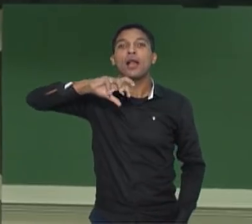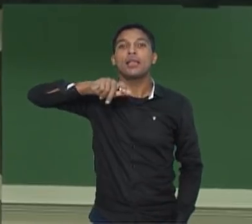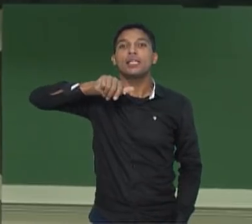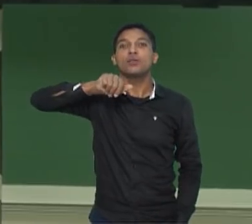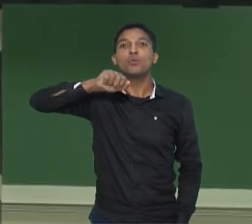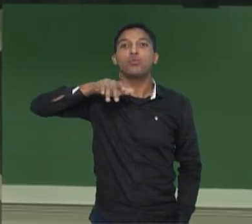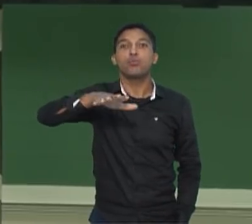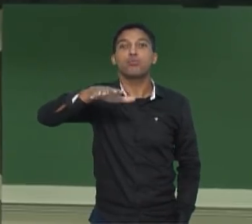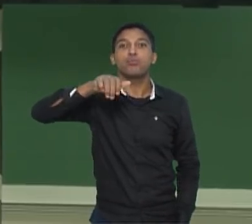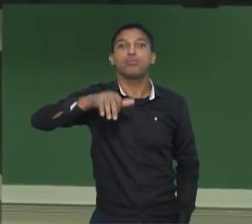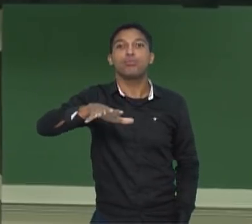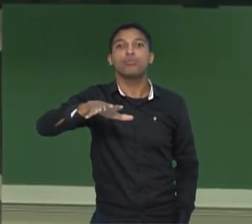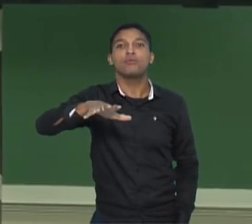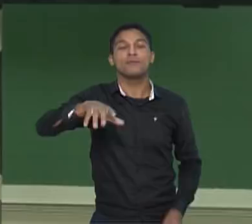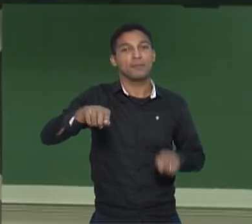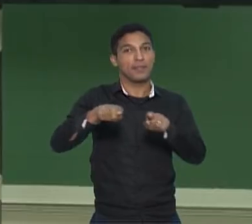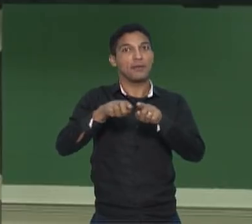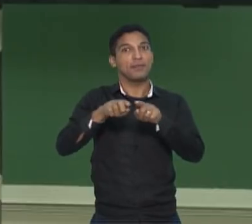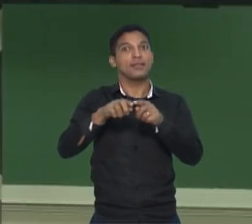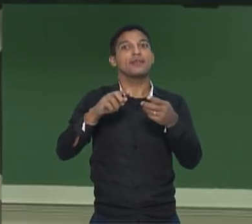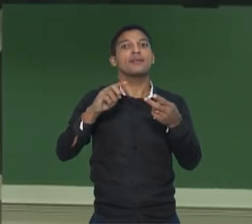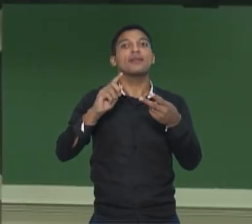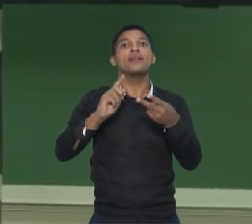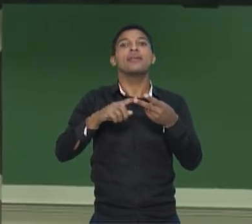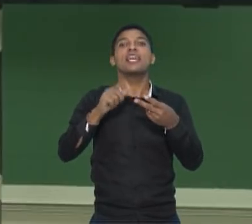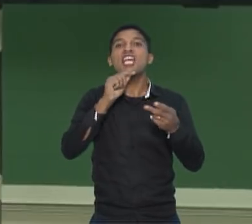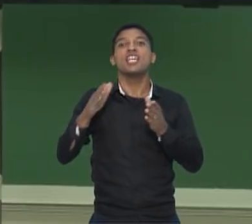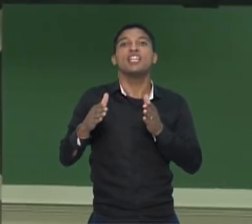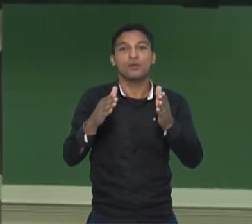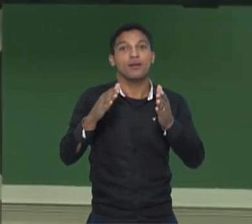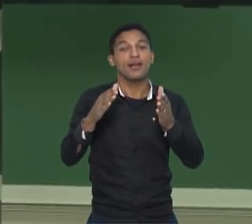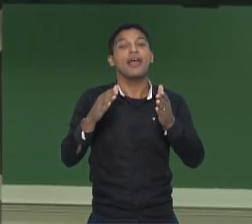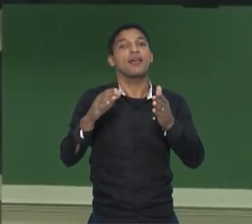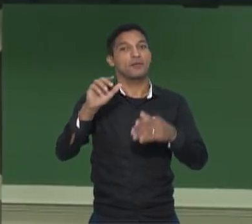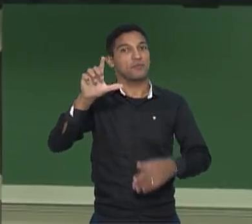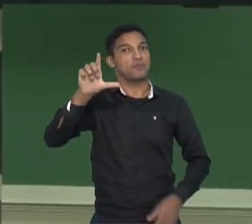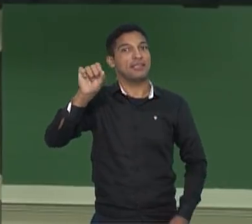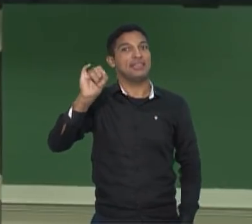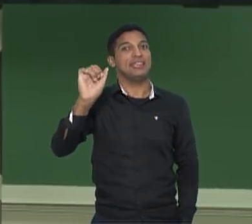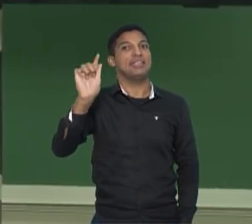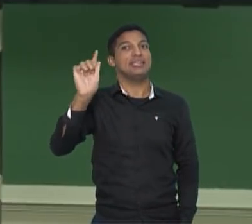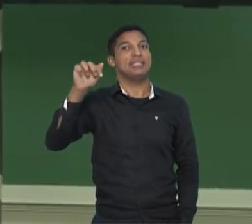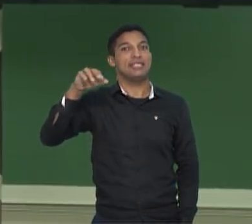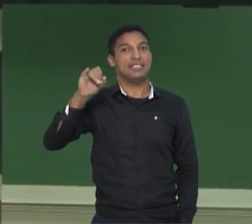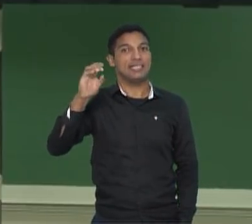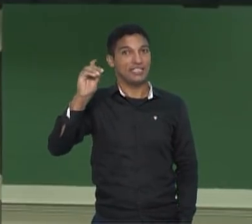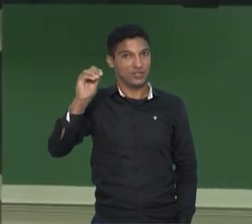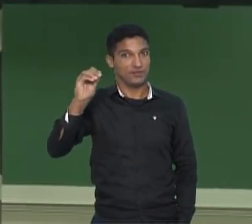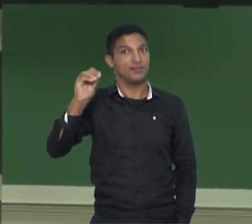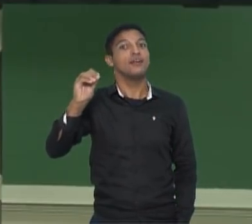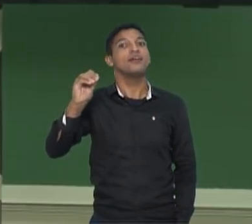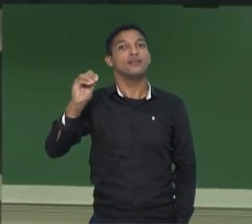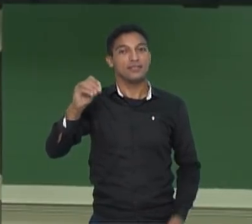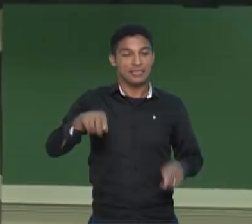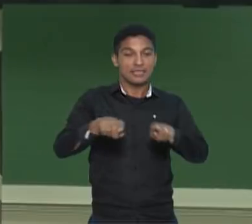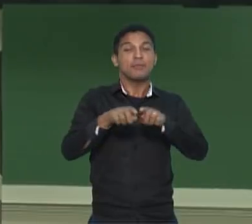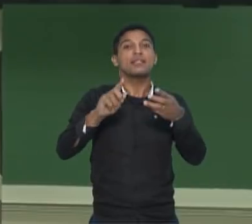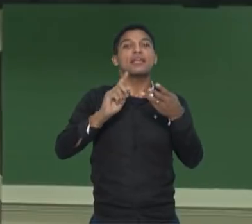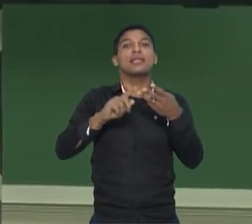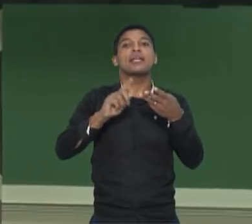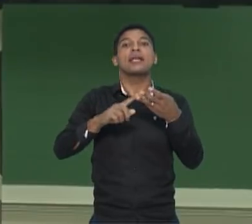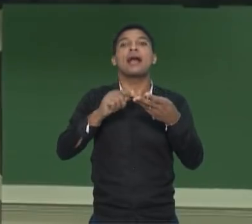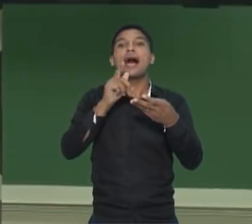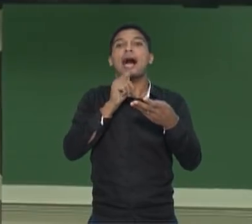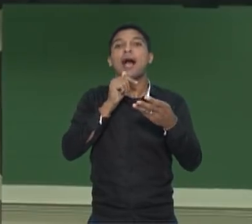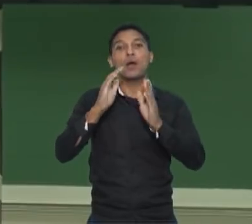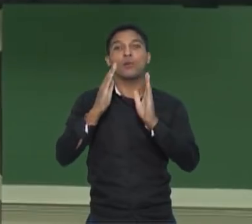rios, lagos, mares e oceanos. E temos o estado físico gasoso, que é o vapor de água. O vapor